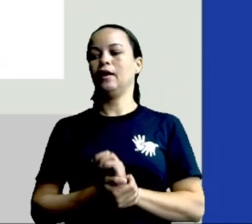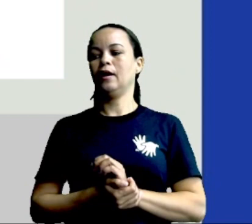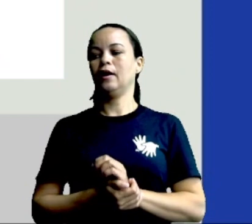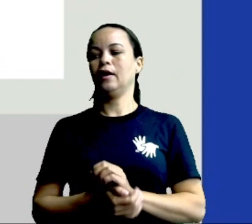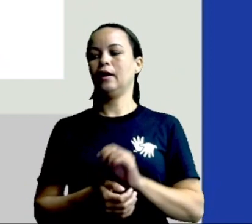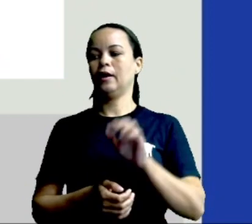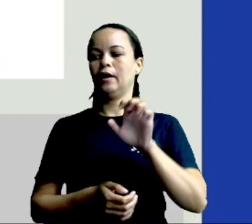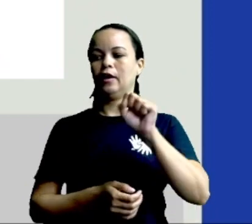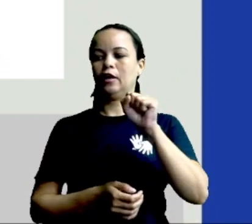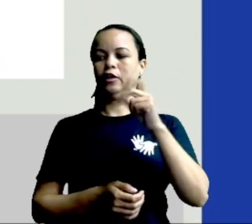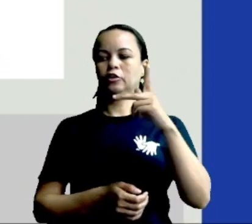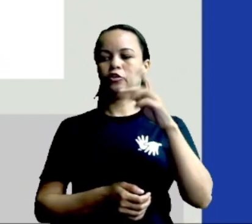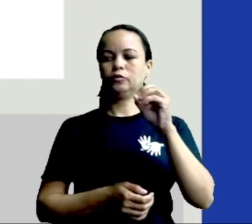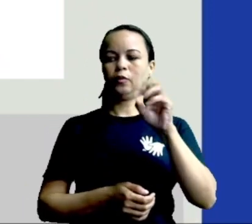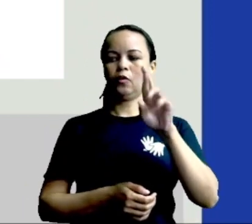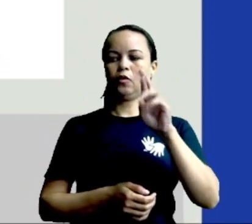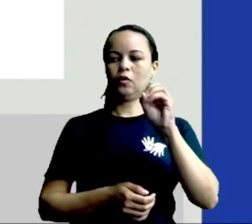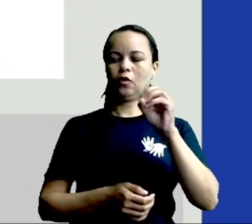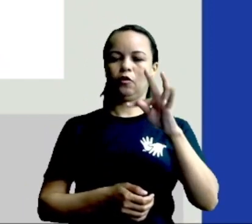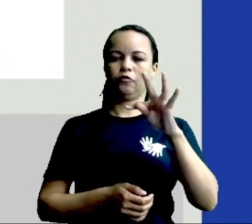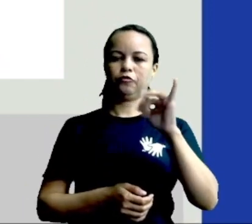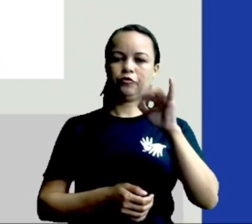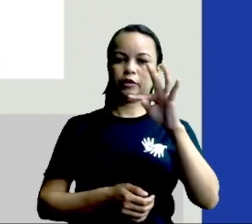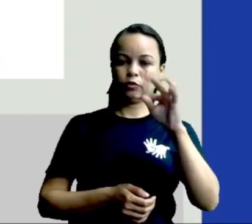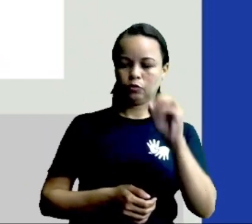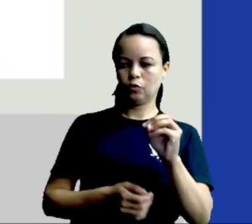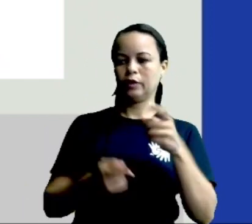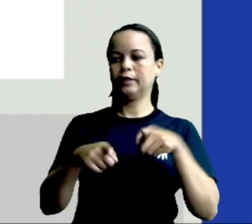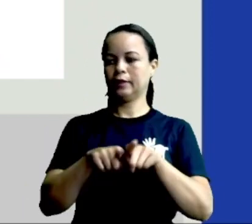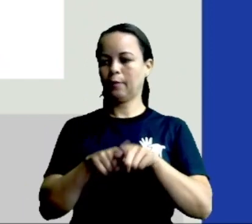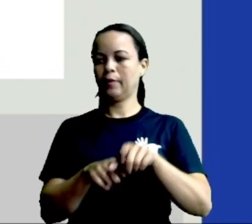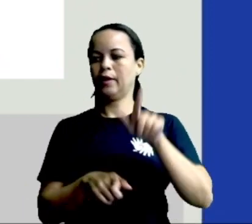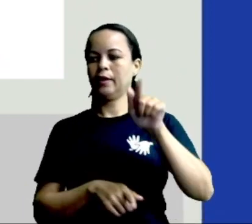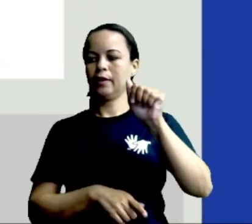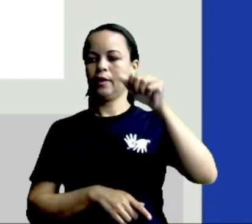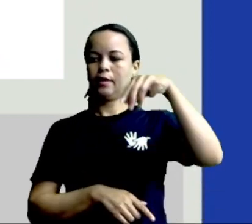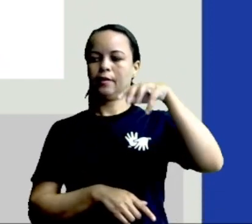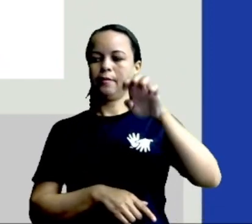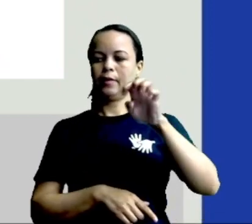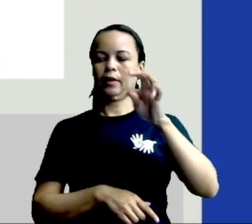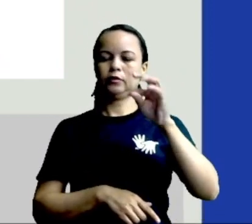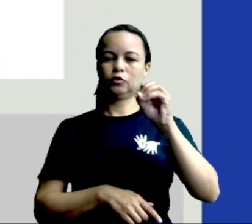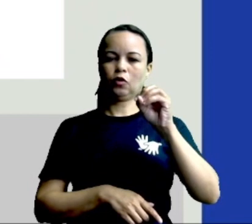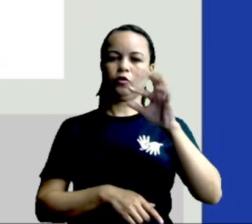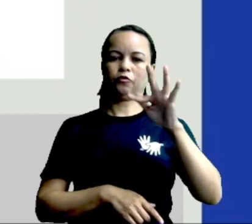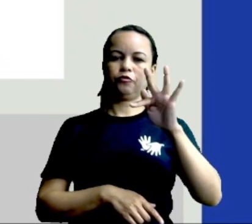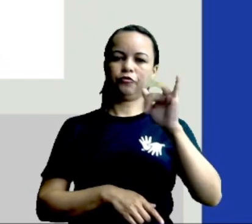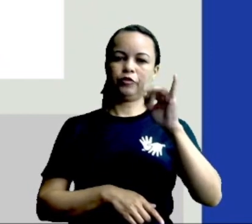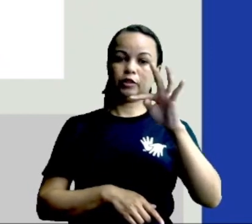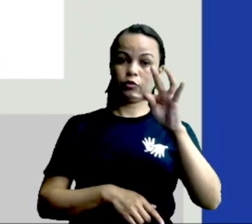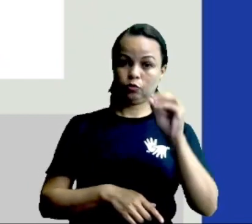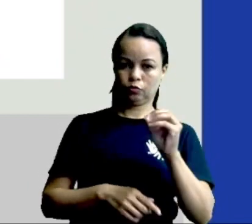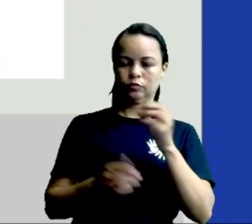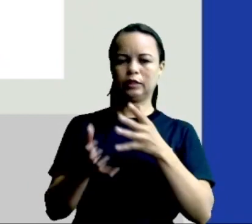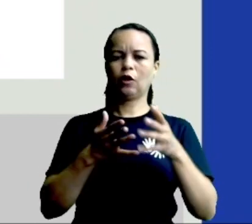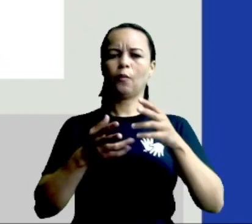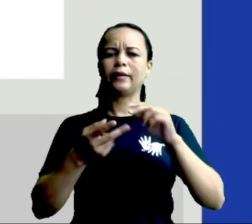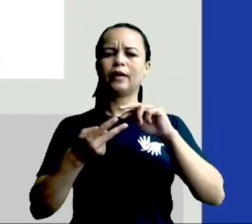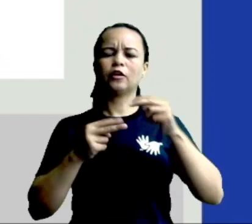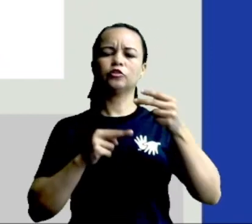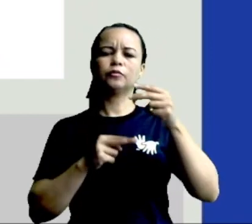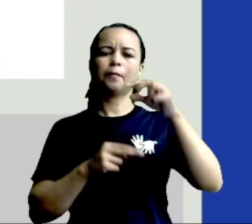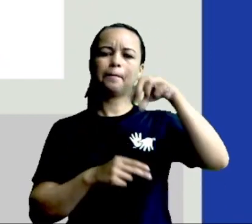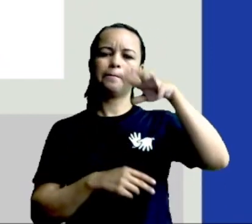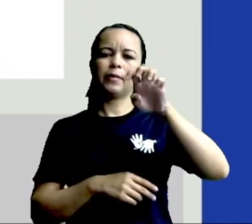fase esporófita e a fase gametófita é chamada de haplodiplobionte, ou também fase chamada de metagênese,